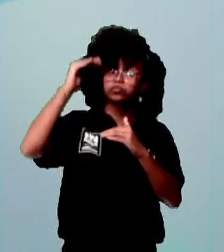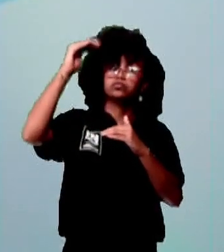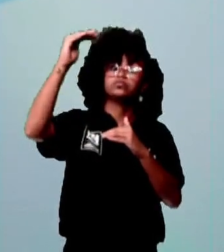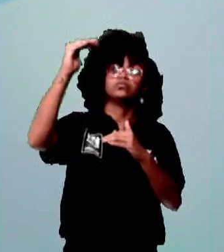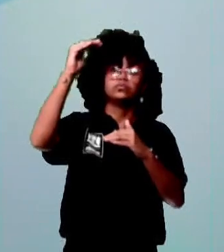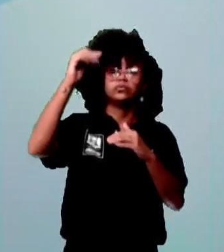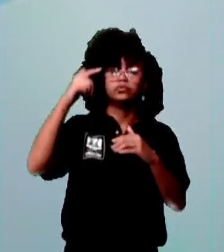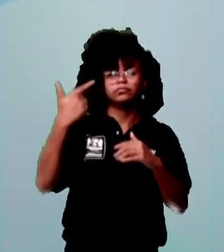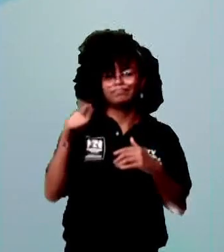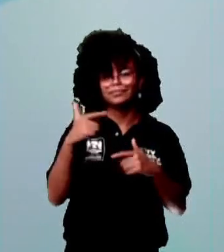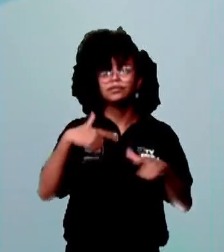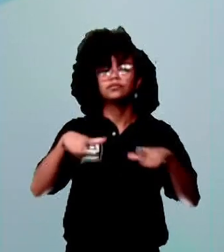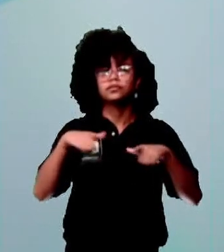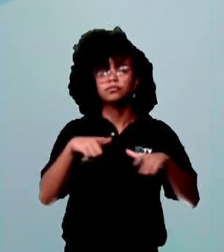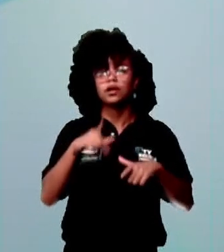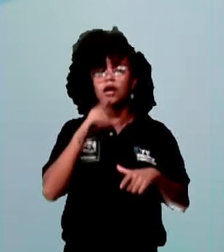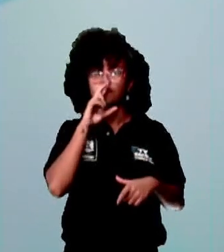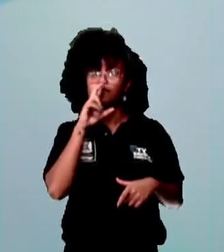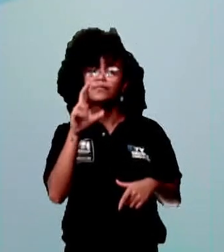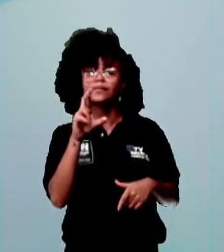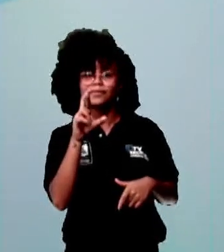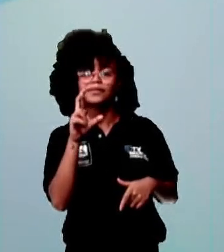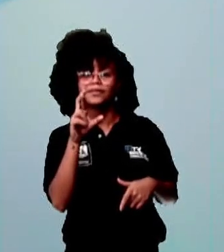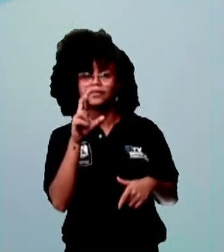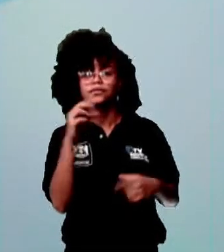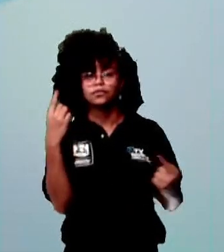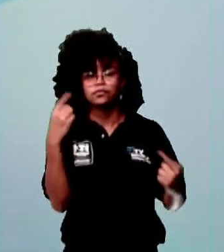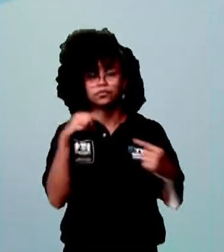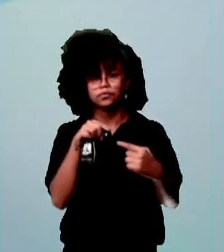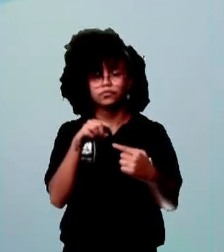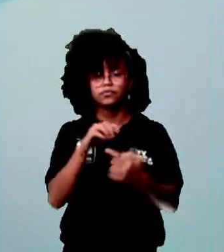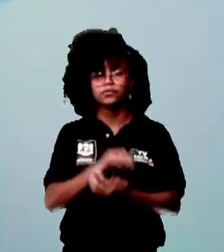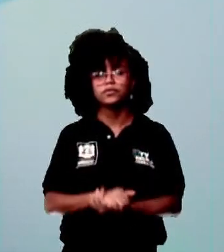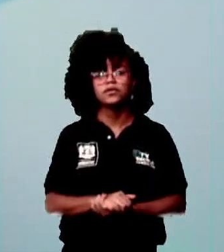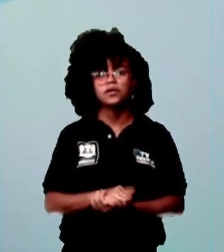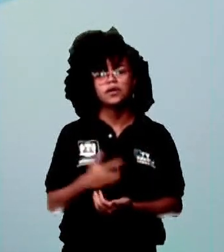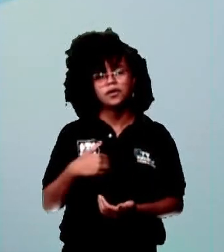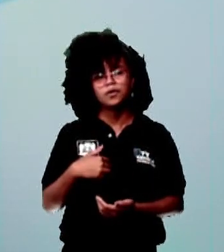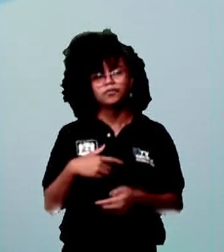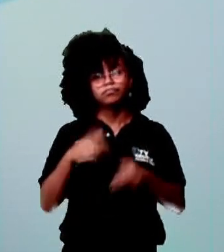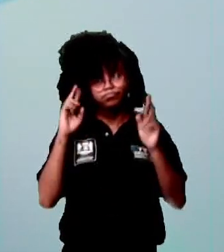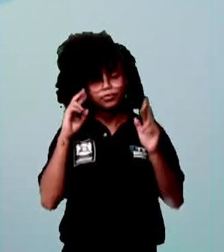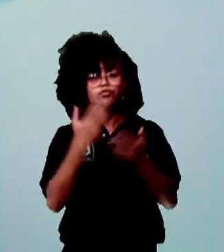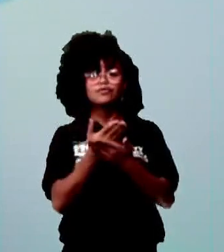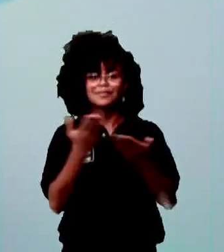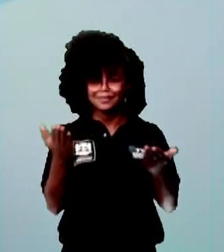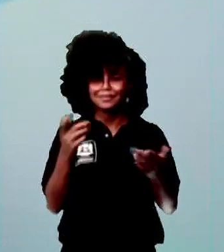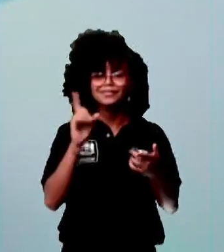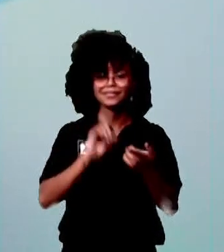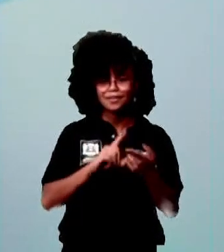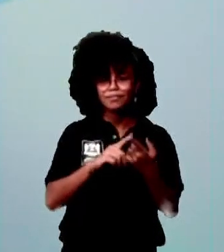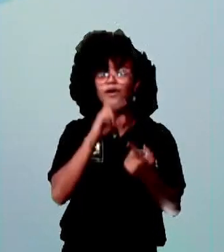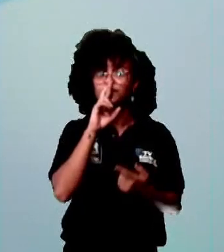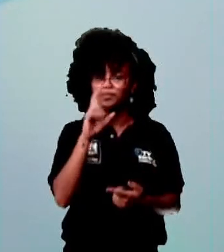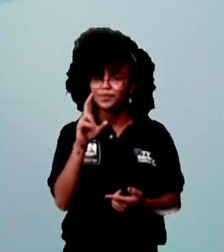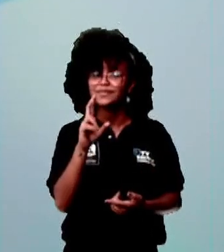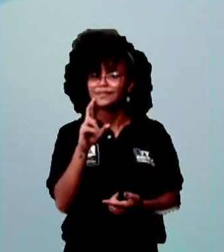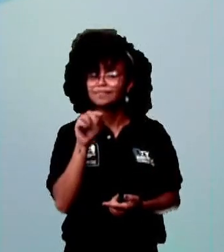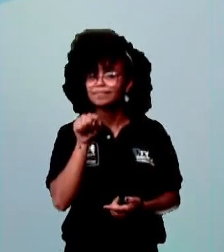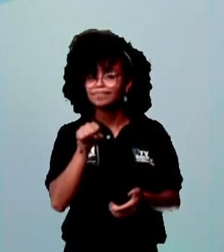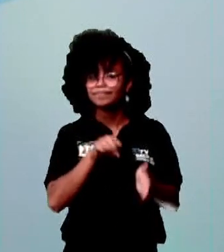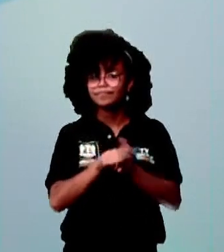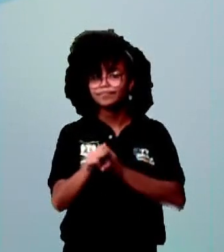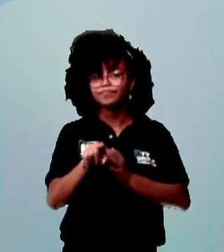desemprego. Então, respondido aí o nosso desafio, eu acredito que vocês também conseguiram responder direitinho a essa